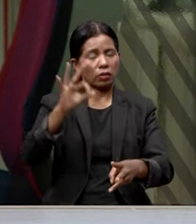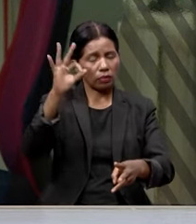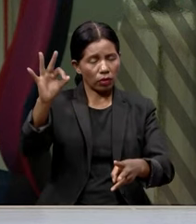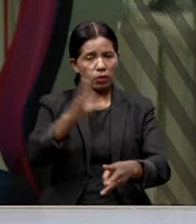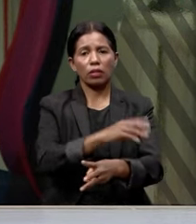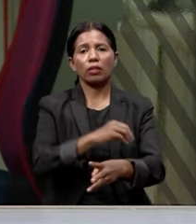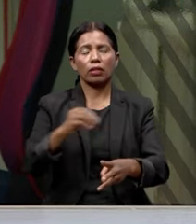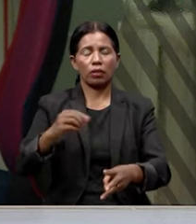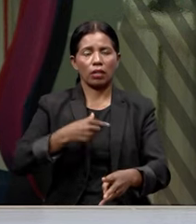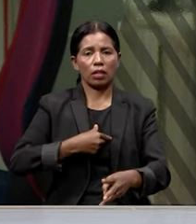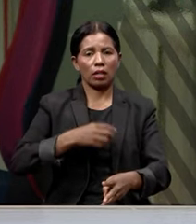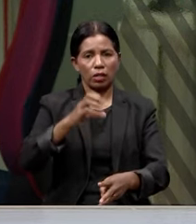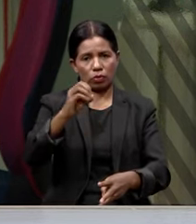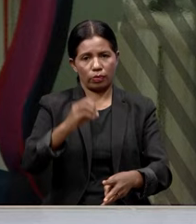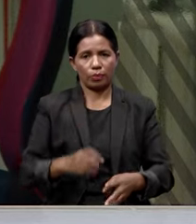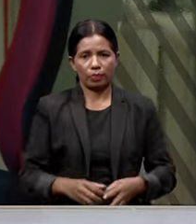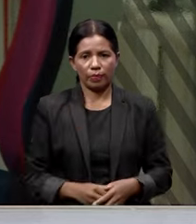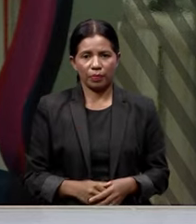Gleno.